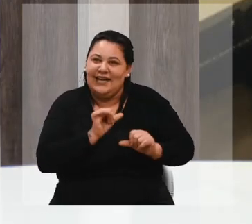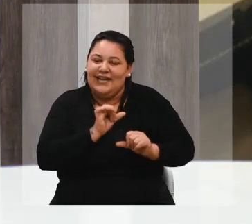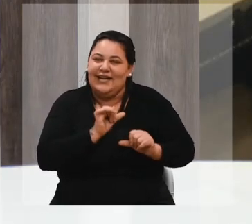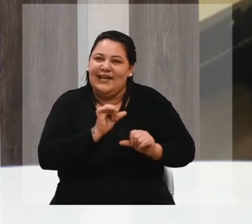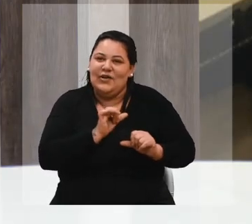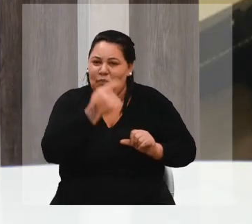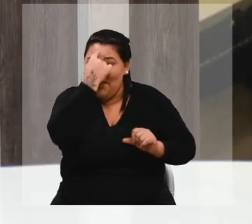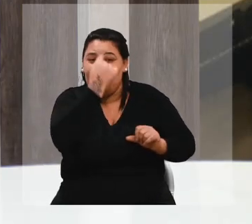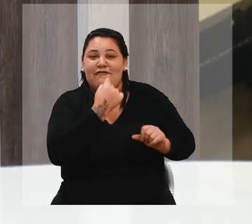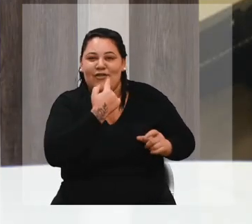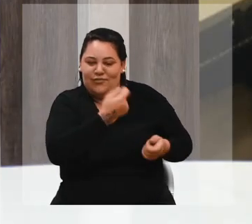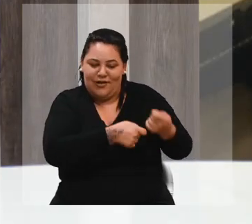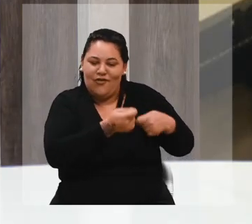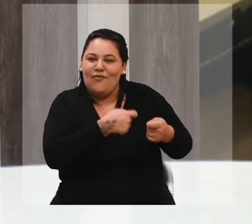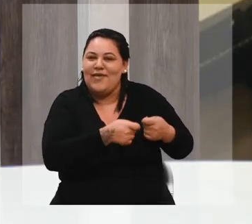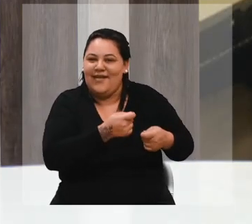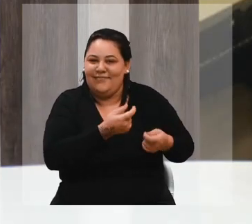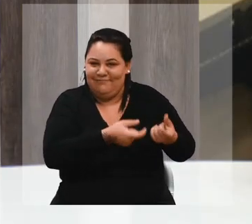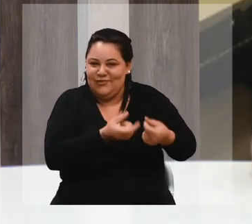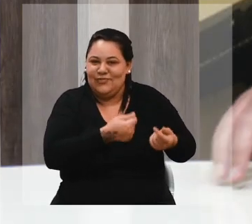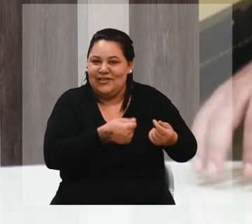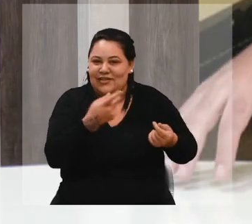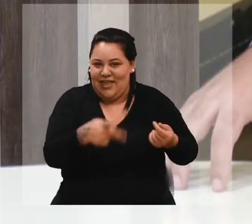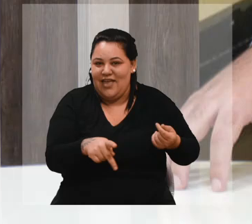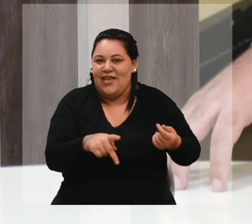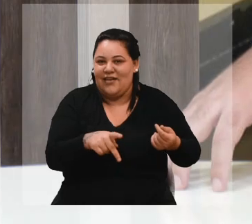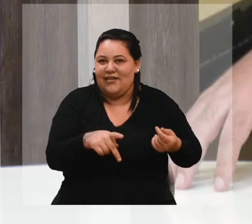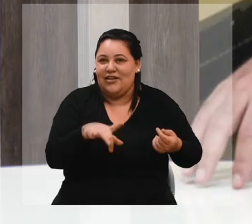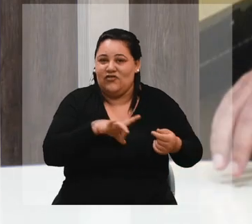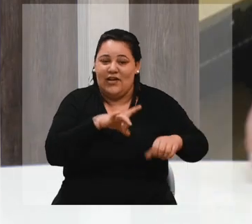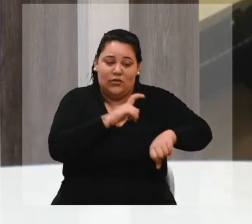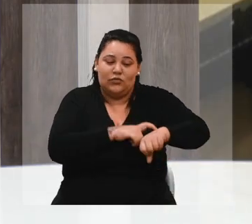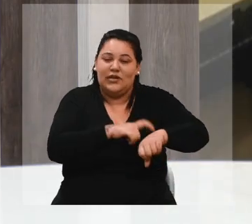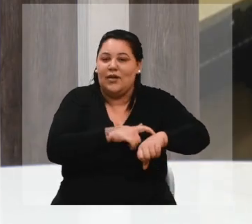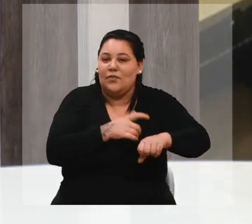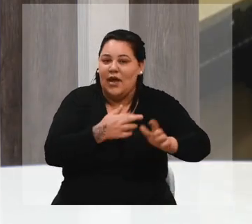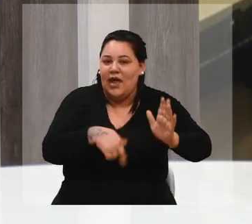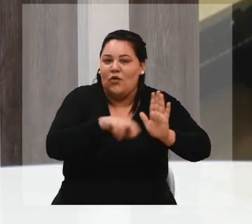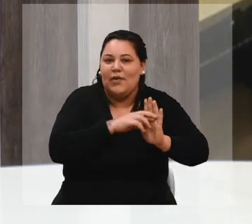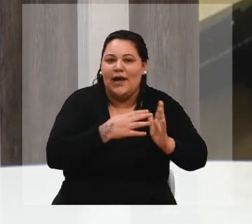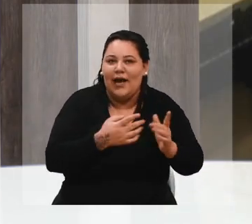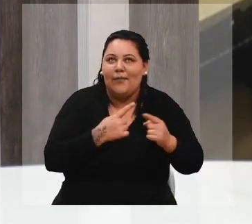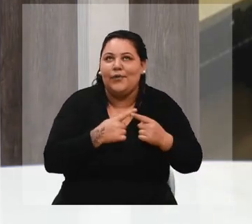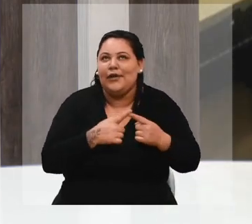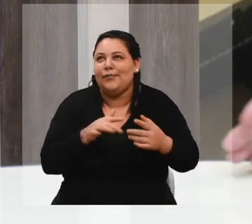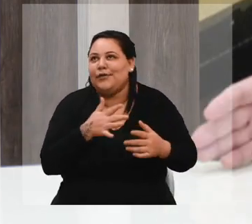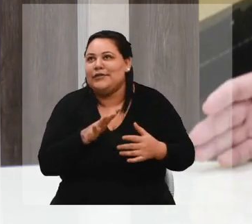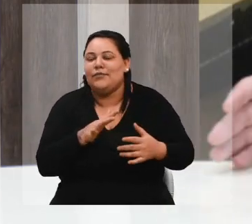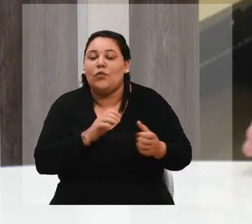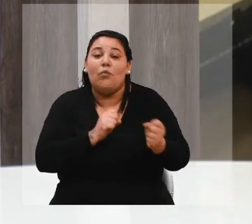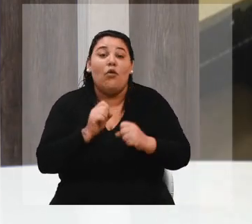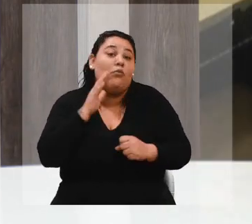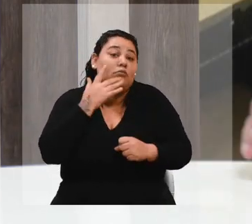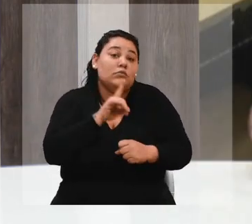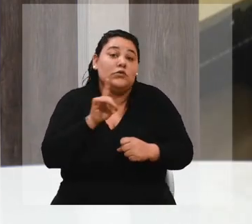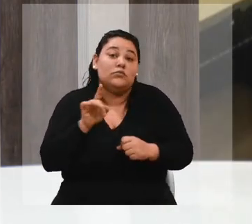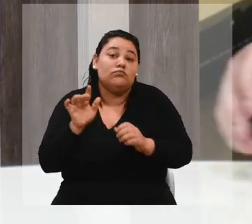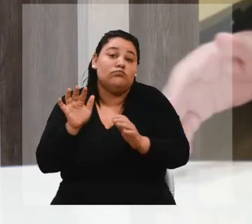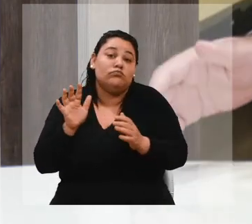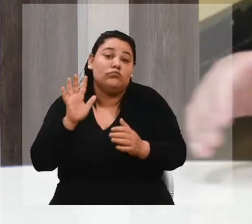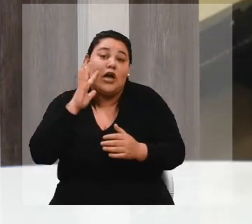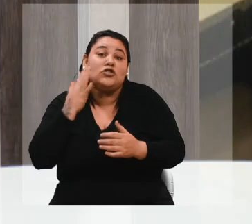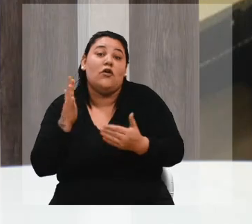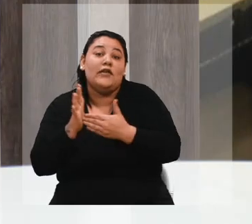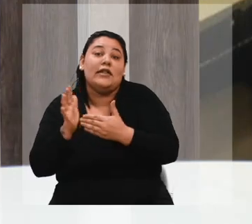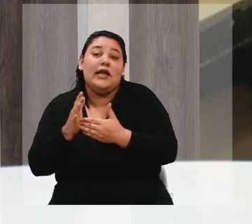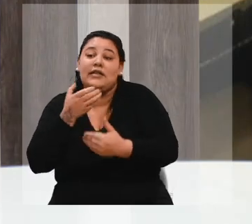da economia de Caxias do Sul e nós teríamos tempo? Porque daqui a pouco não resolve isso até dezembro, sim, volta o Salgado